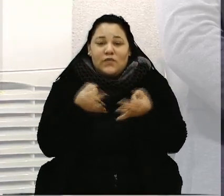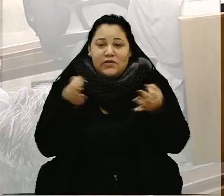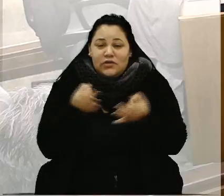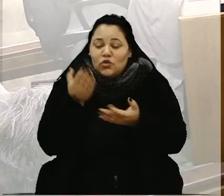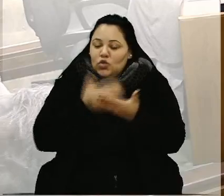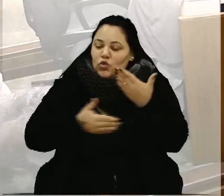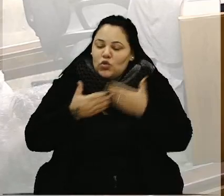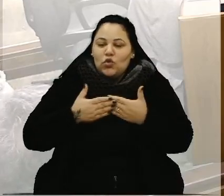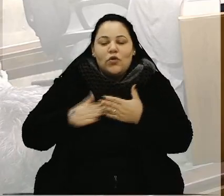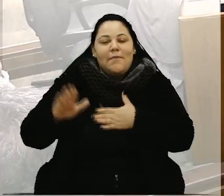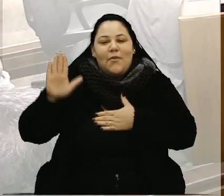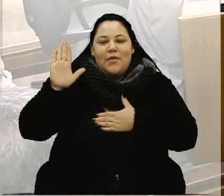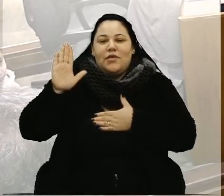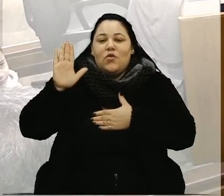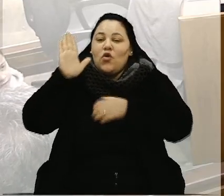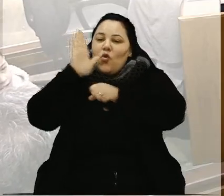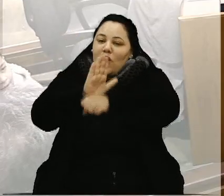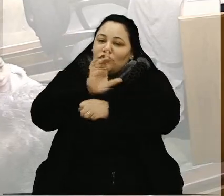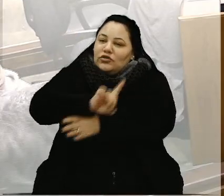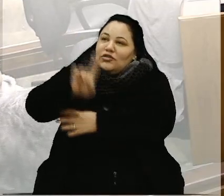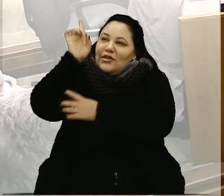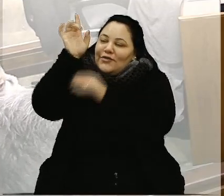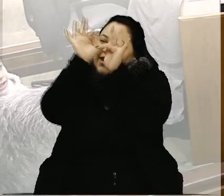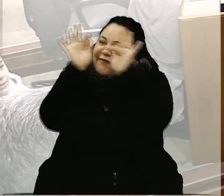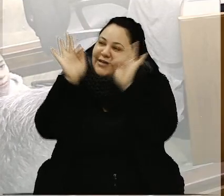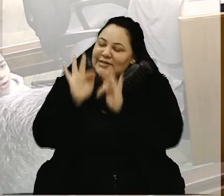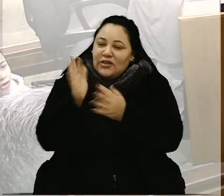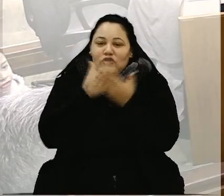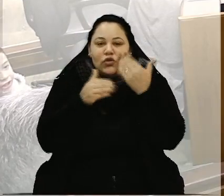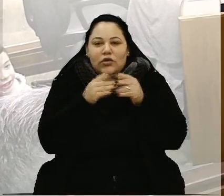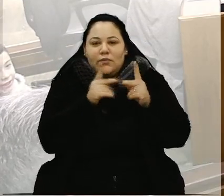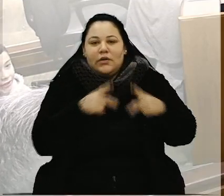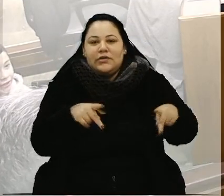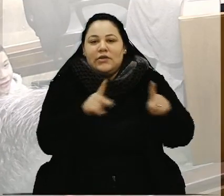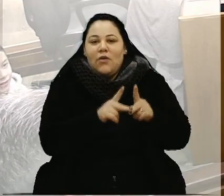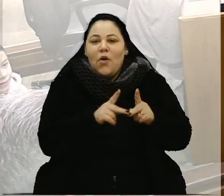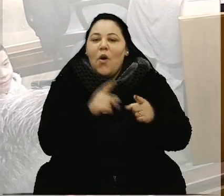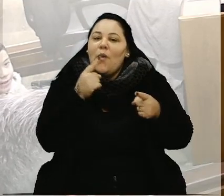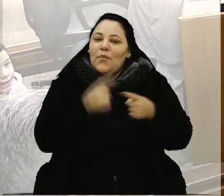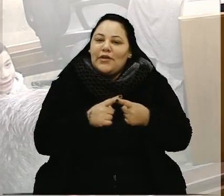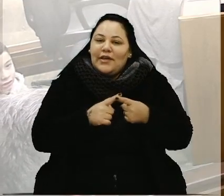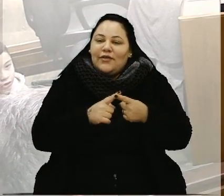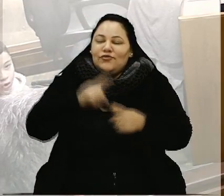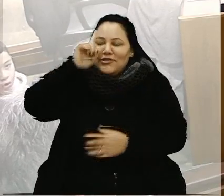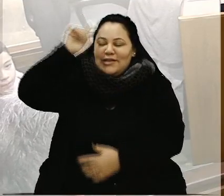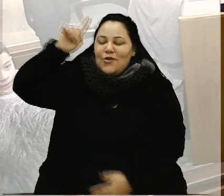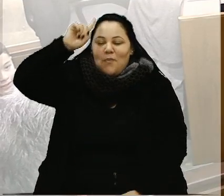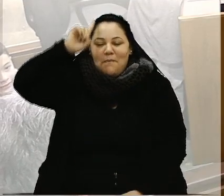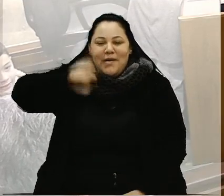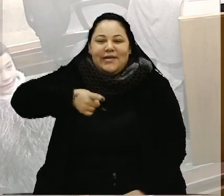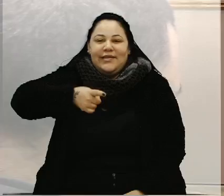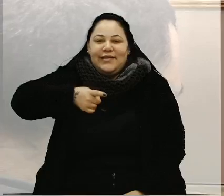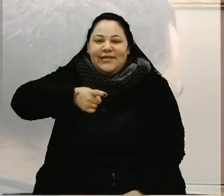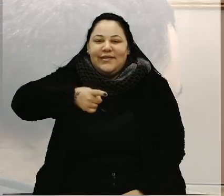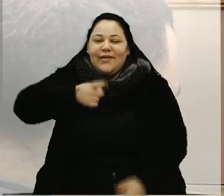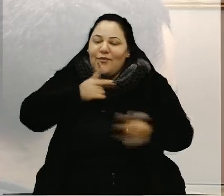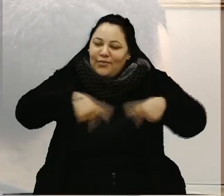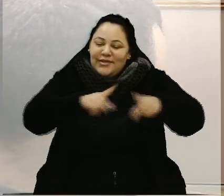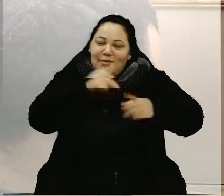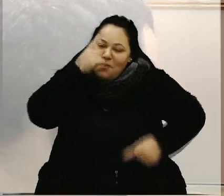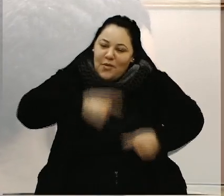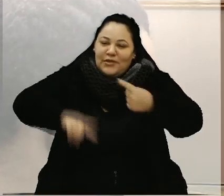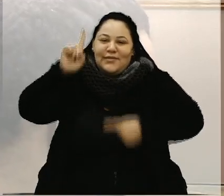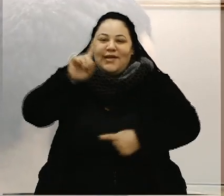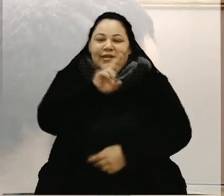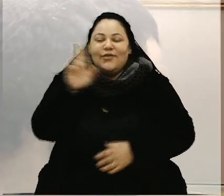prometeram. E com a ajuda do Senhor e a alegria de todo o povo, porque onde Deus governa, o povo prospera. Em nome de